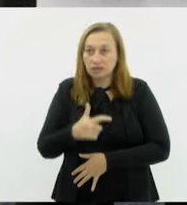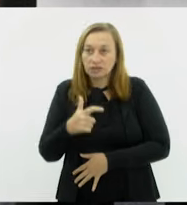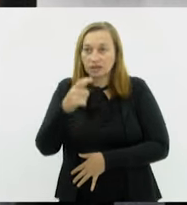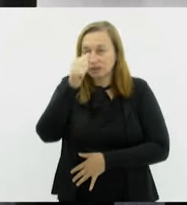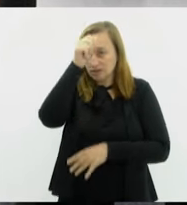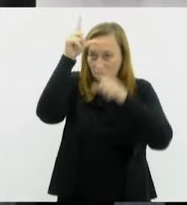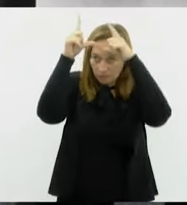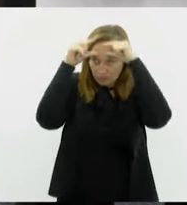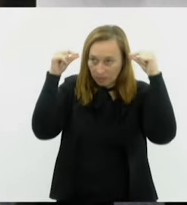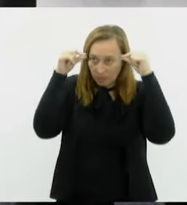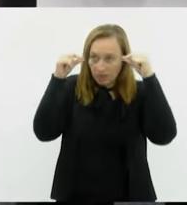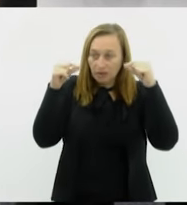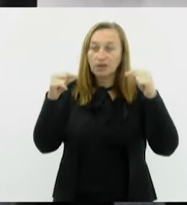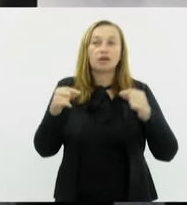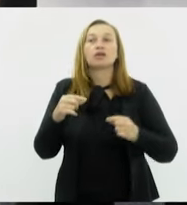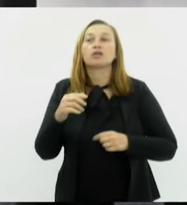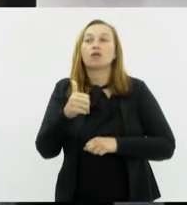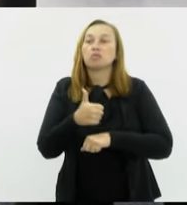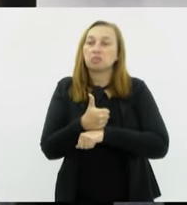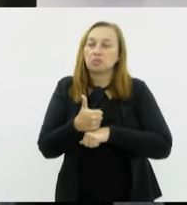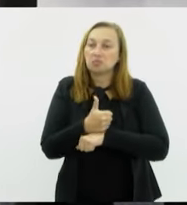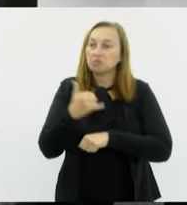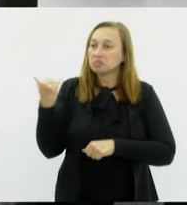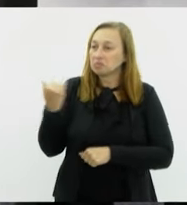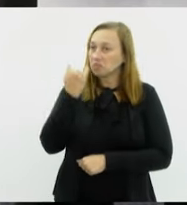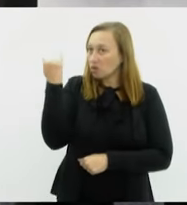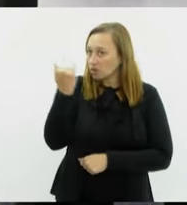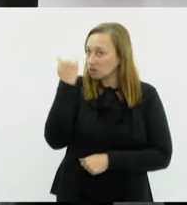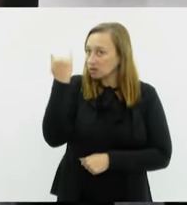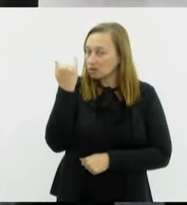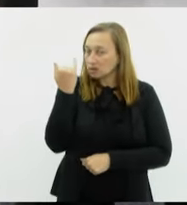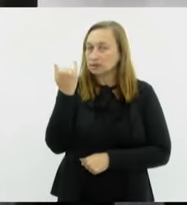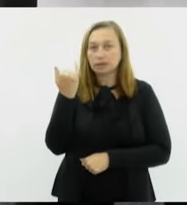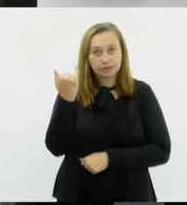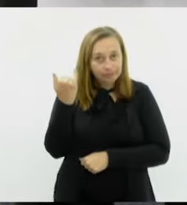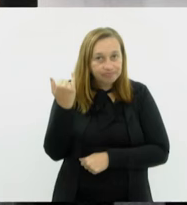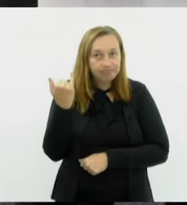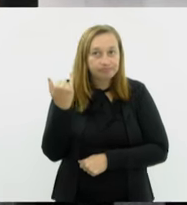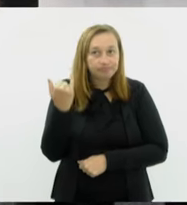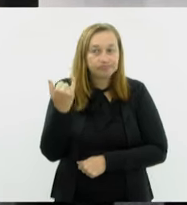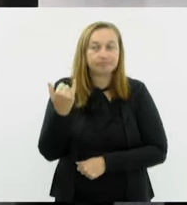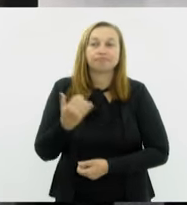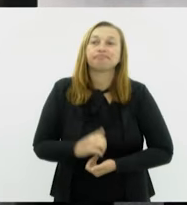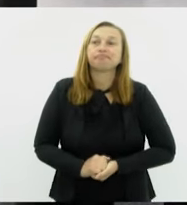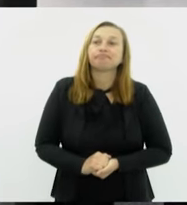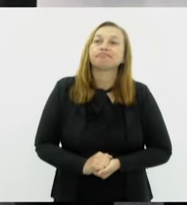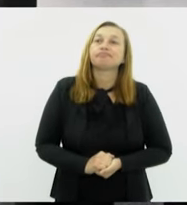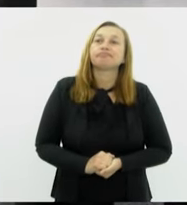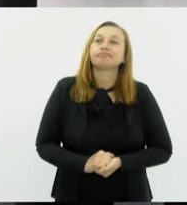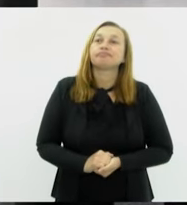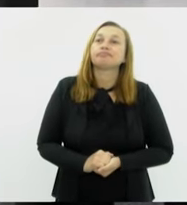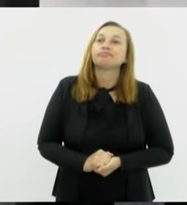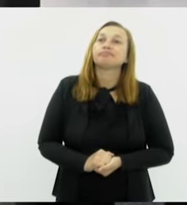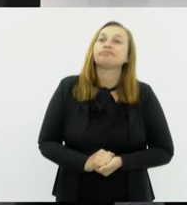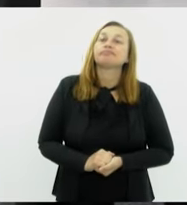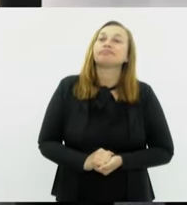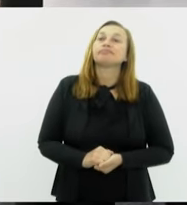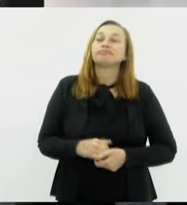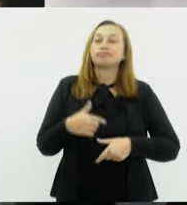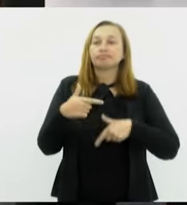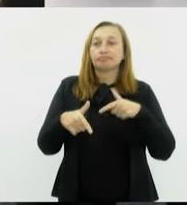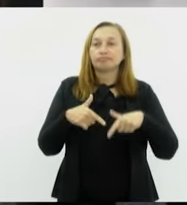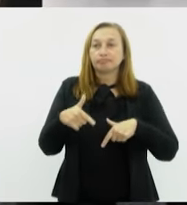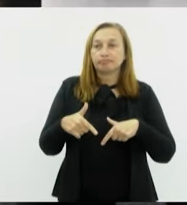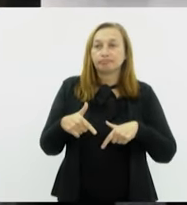Essa que é uma profissão tão importante nesse organograma da prestação do serviço da saúde e é